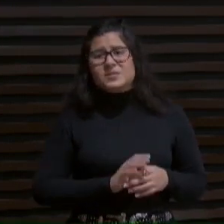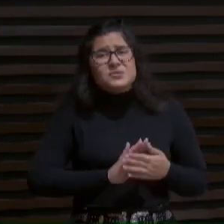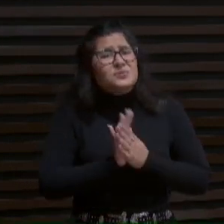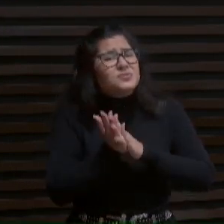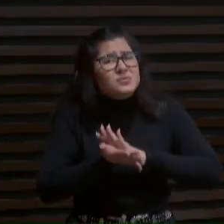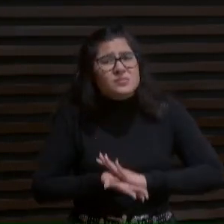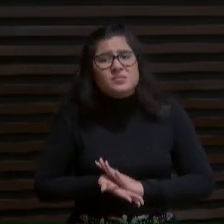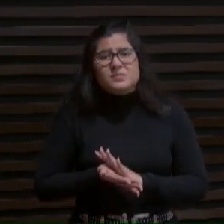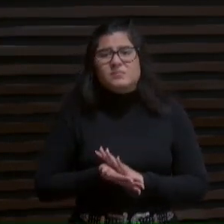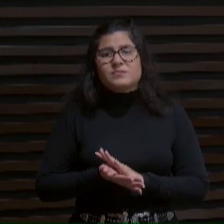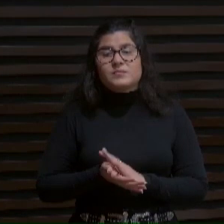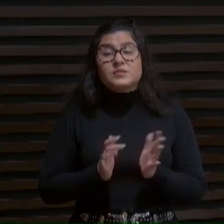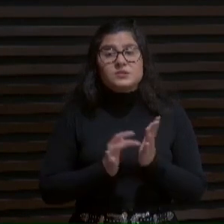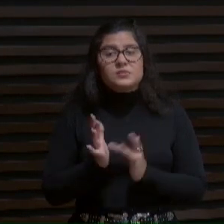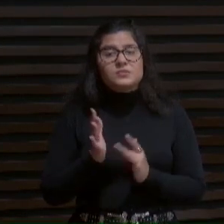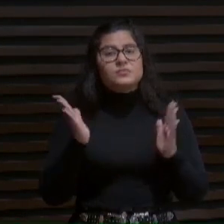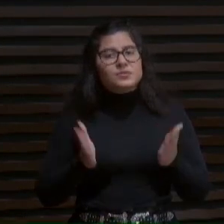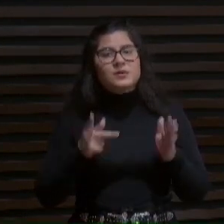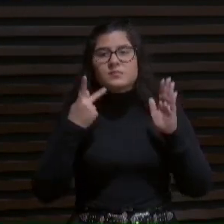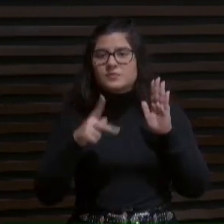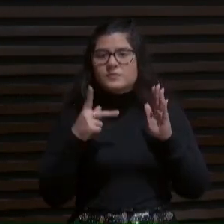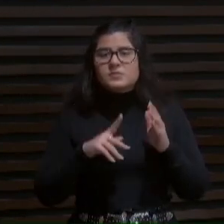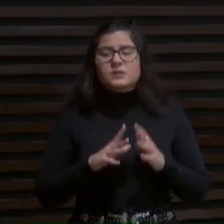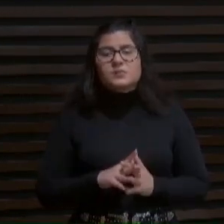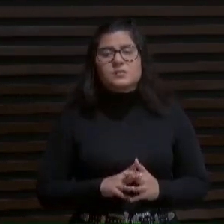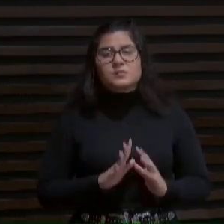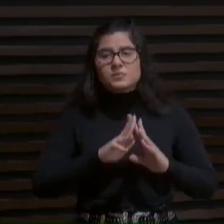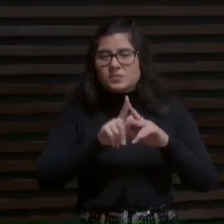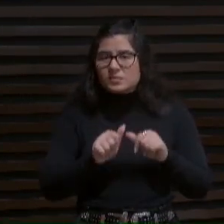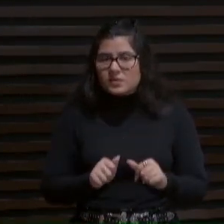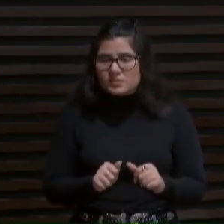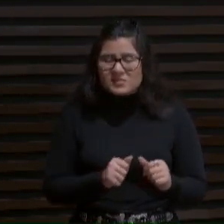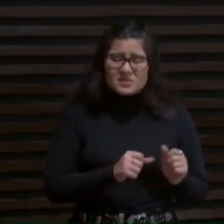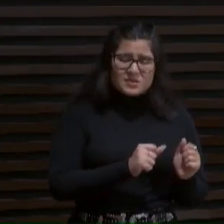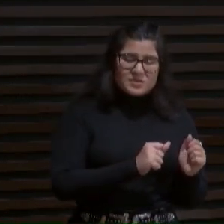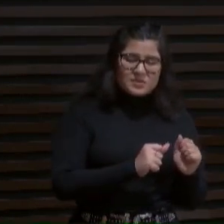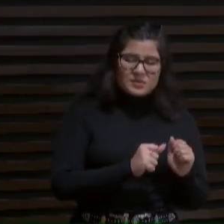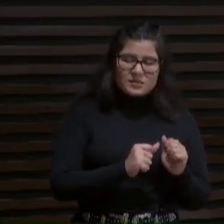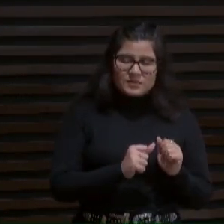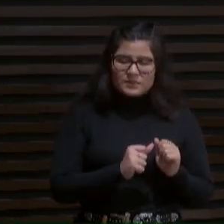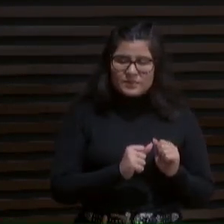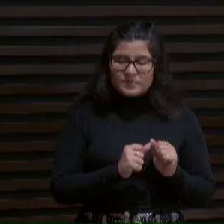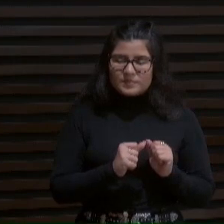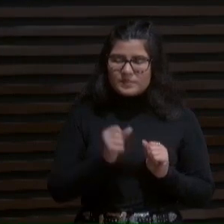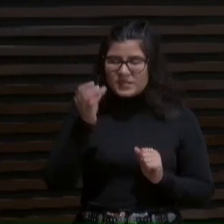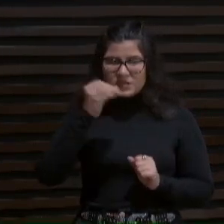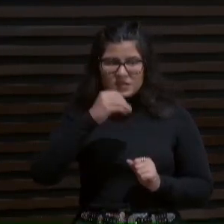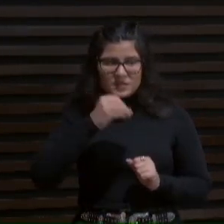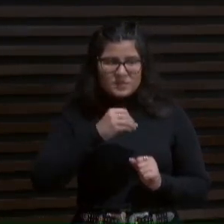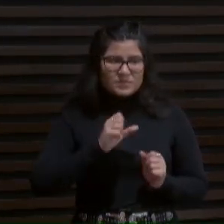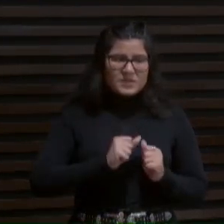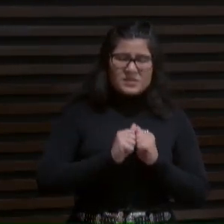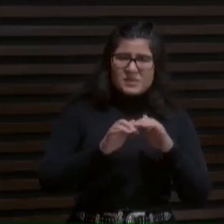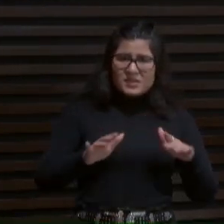pedra, como Jesus havia profetizado, e todos eles foram expulsos e se espalharam. E aí, cerca de